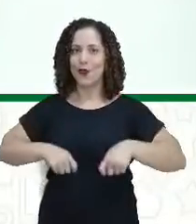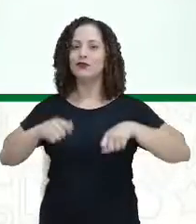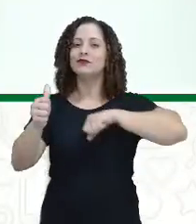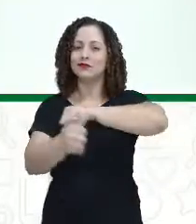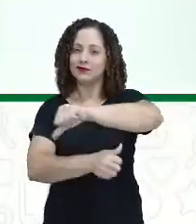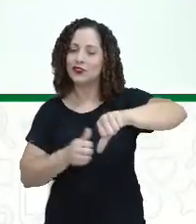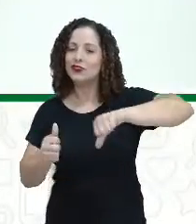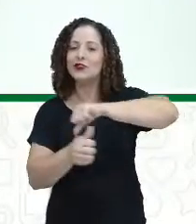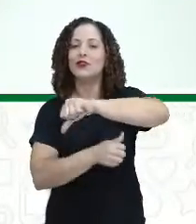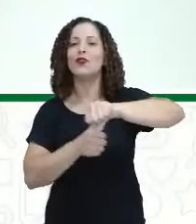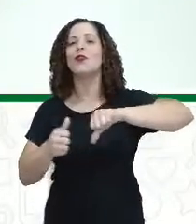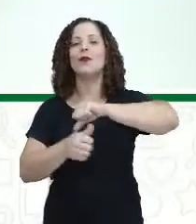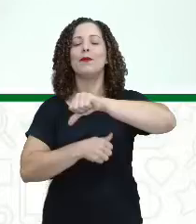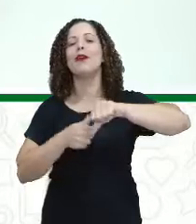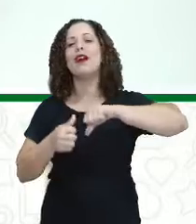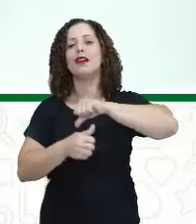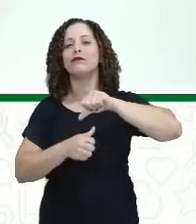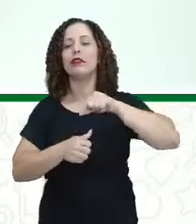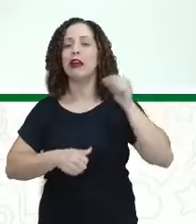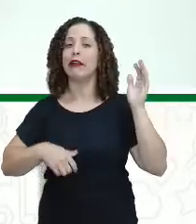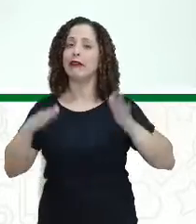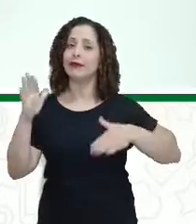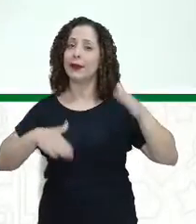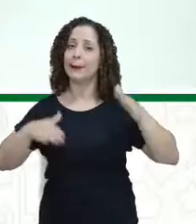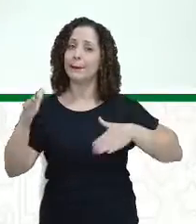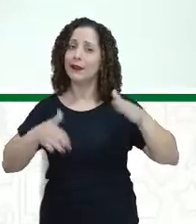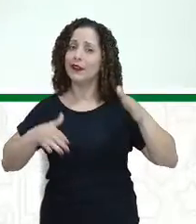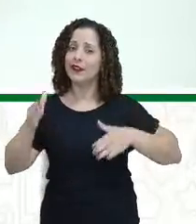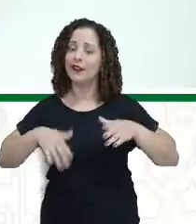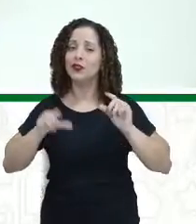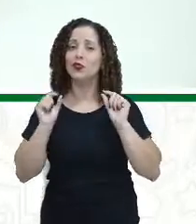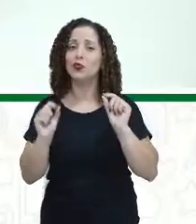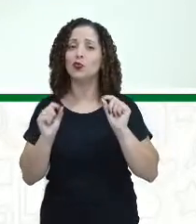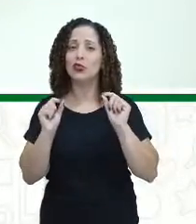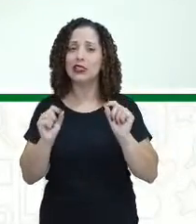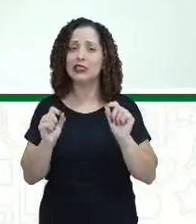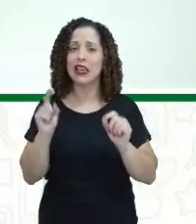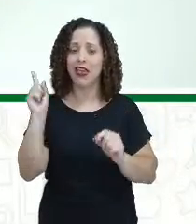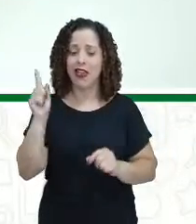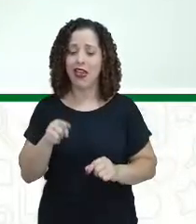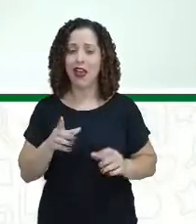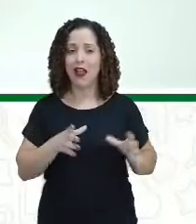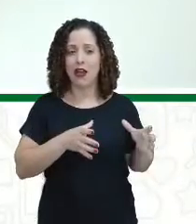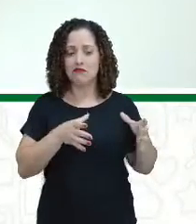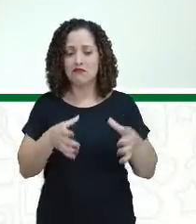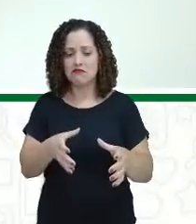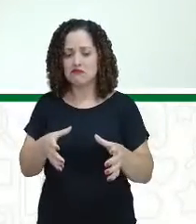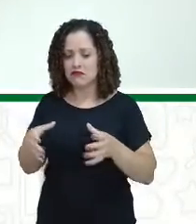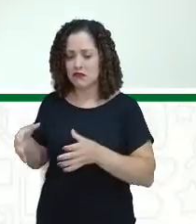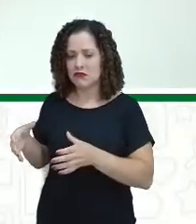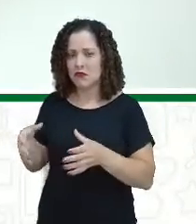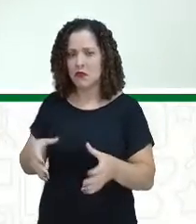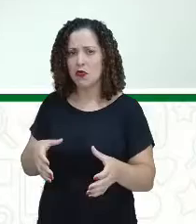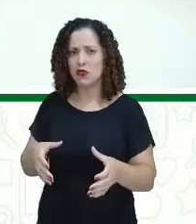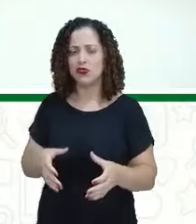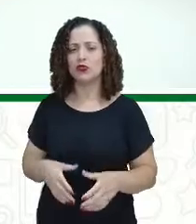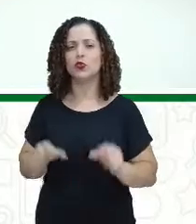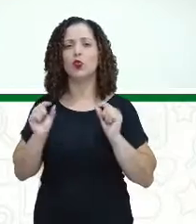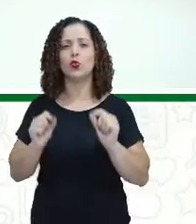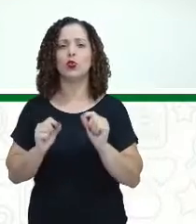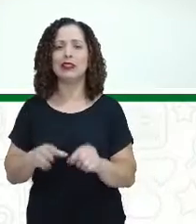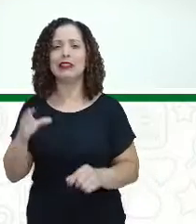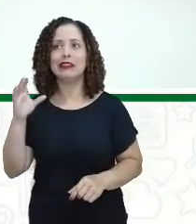transformar dependendo das condições em que ela for exposta. E que o